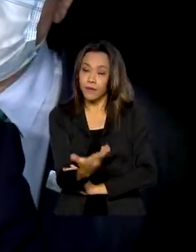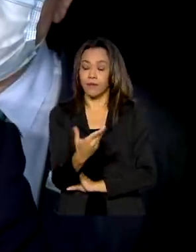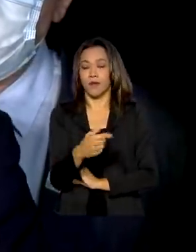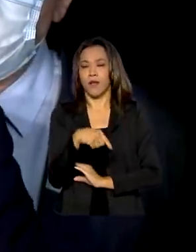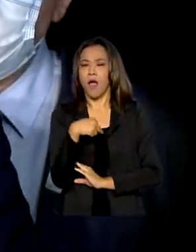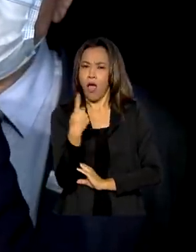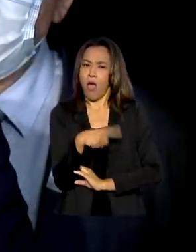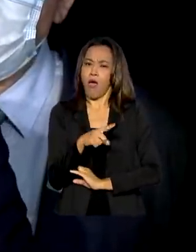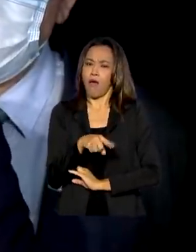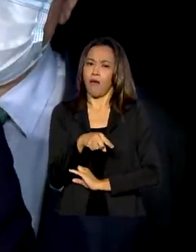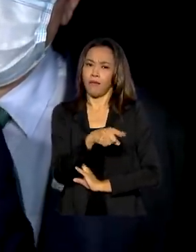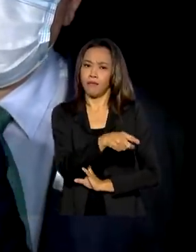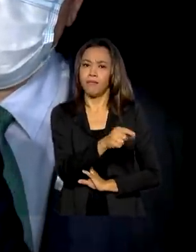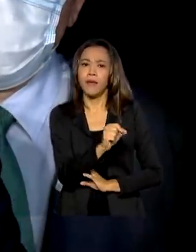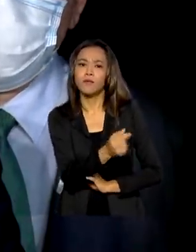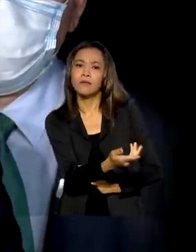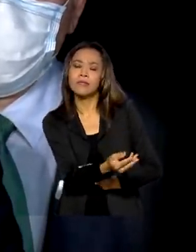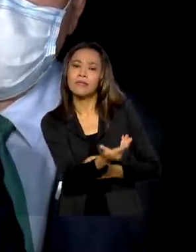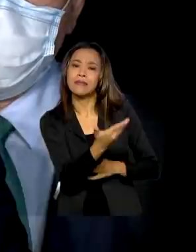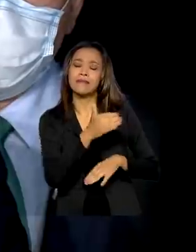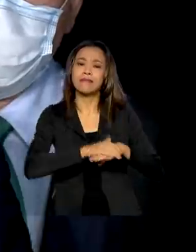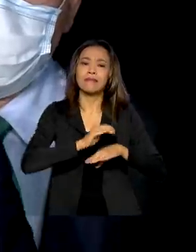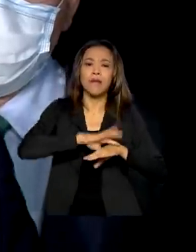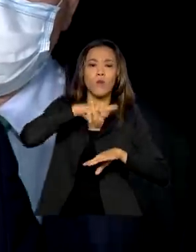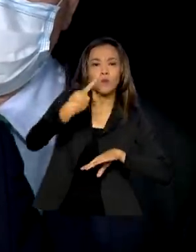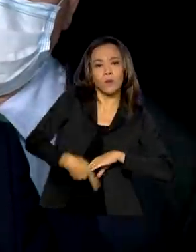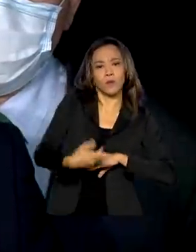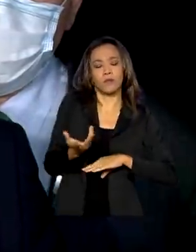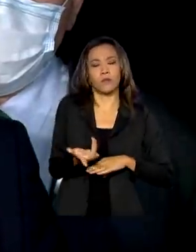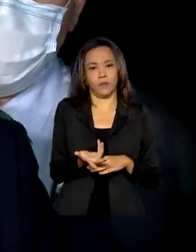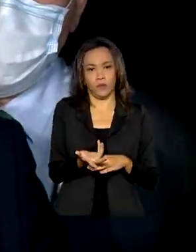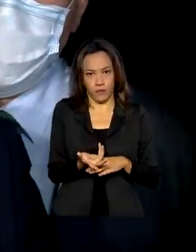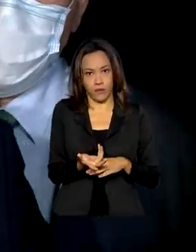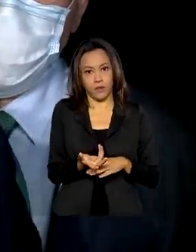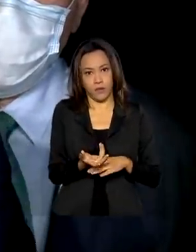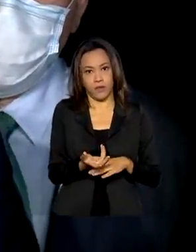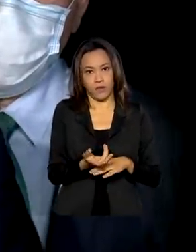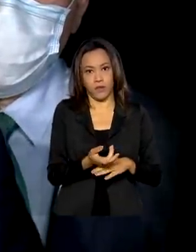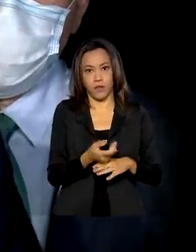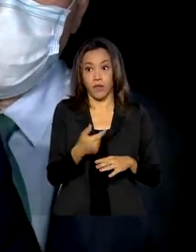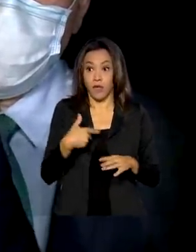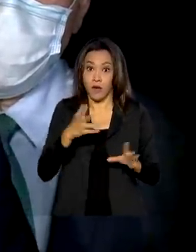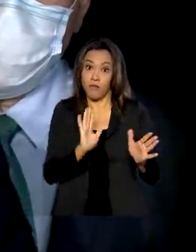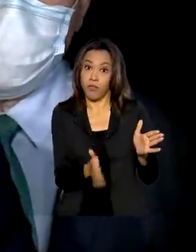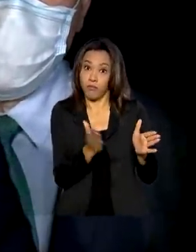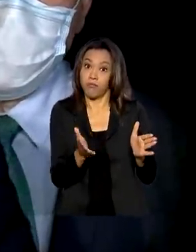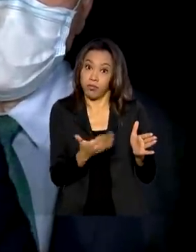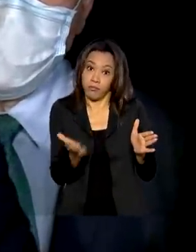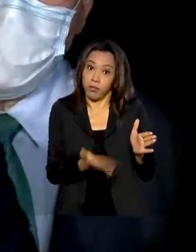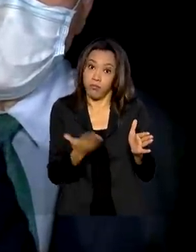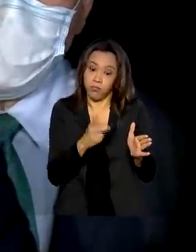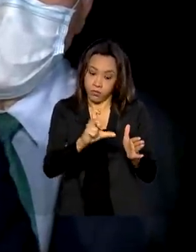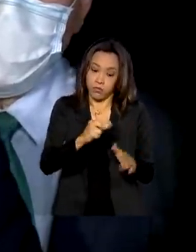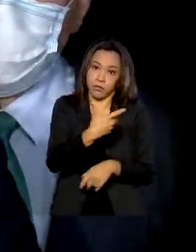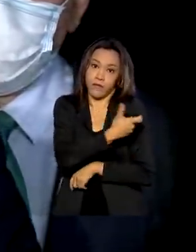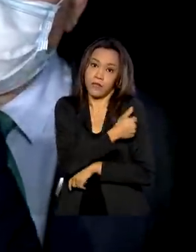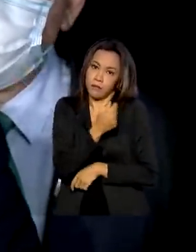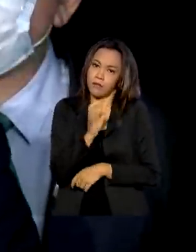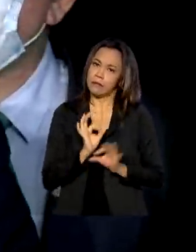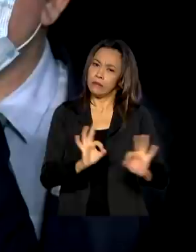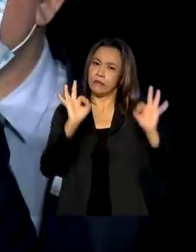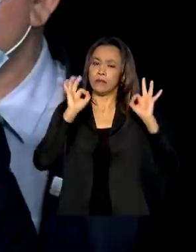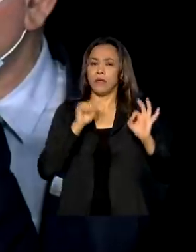produção uma e foi feita para me dar alguma autonomia em relação à a o resto da Comunidade Internacional Então foi uma aposta Correta